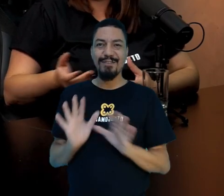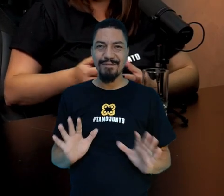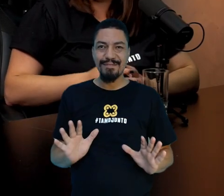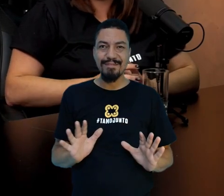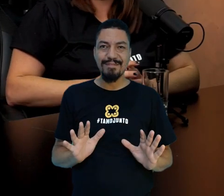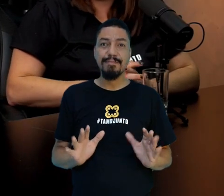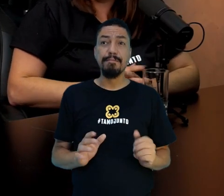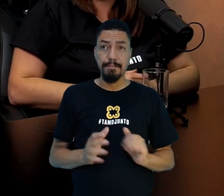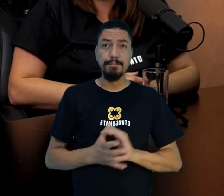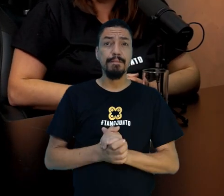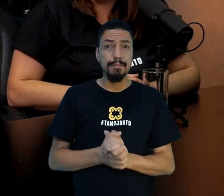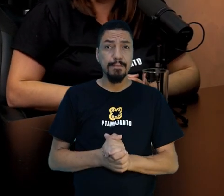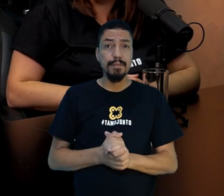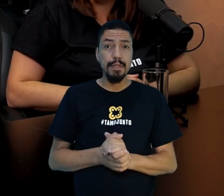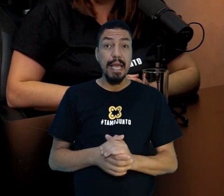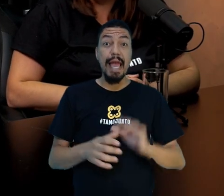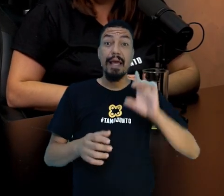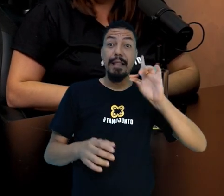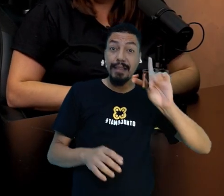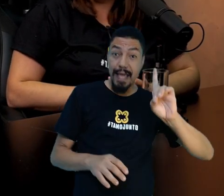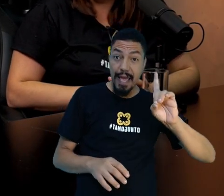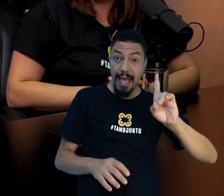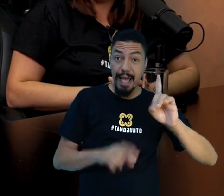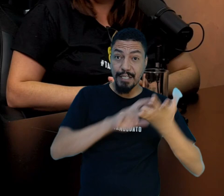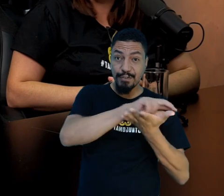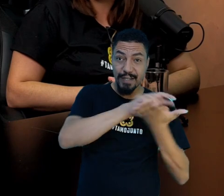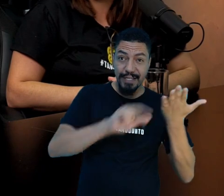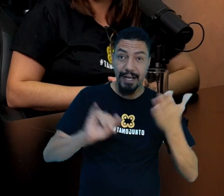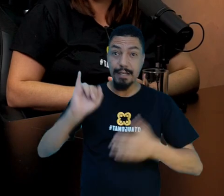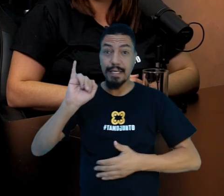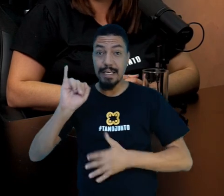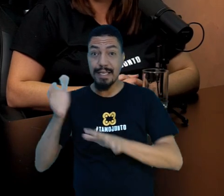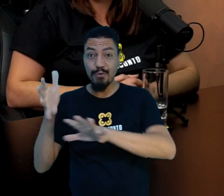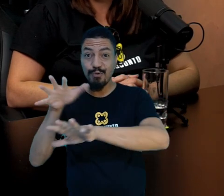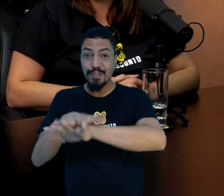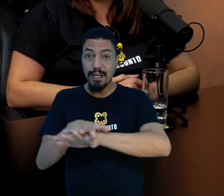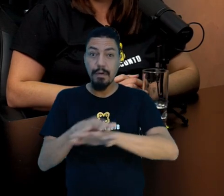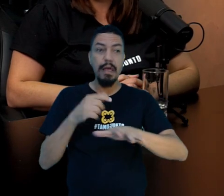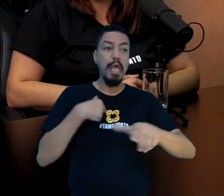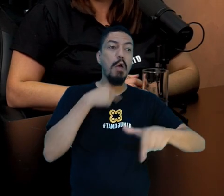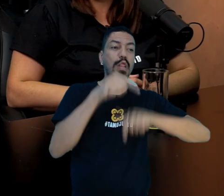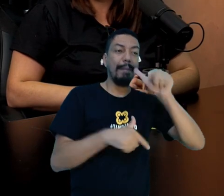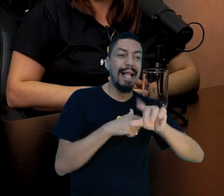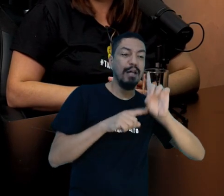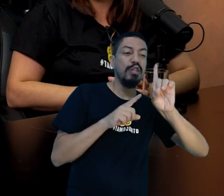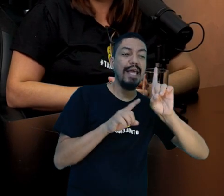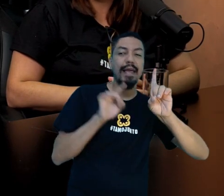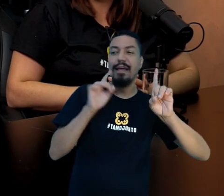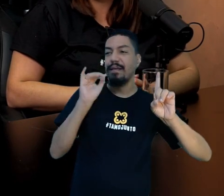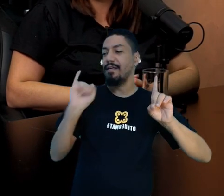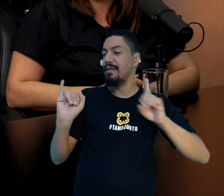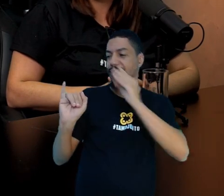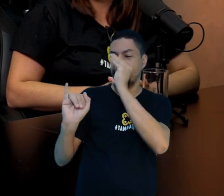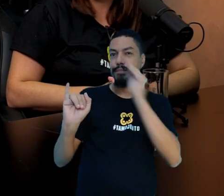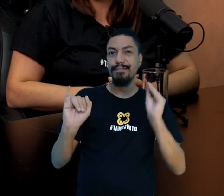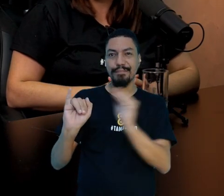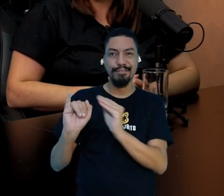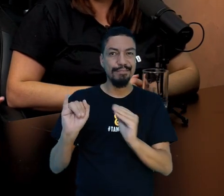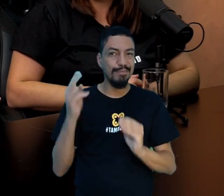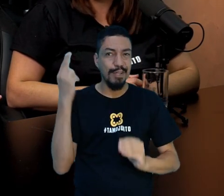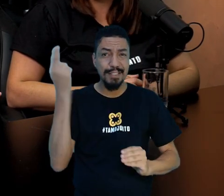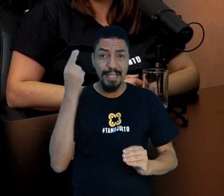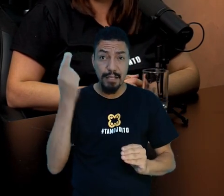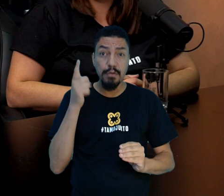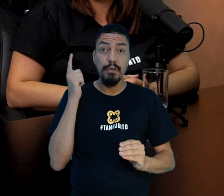fazendo só o incluindo. Dzinho, né? Exatamente. DEI, né, que a gente Exatamente. encontra, né, de nomenclatura, só está trabalhando o D. E o que é importante é, para a